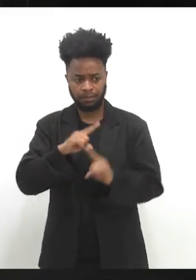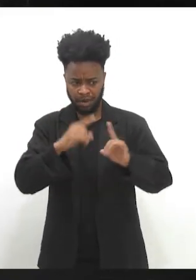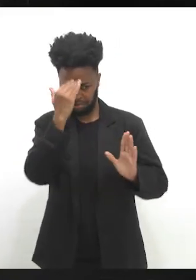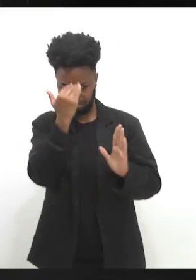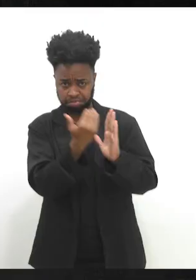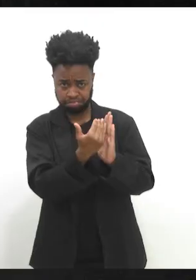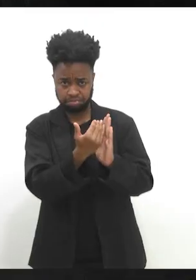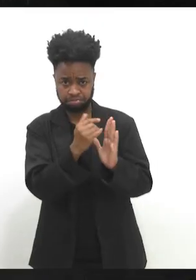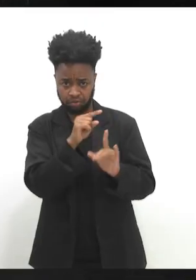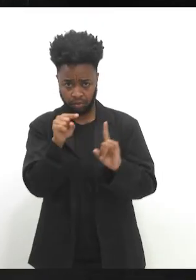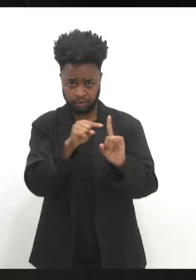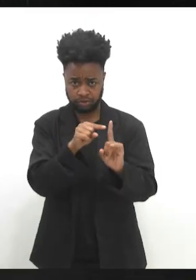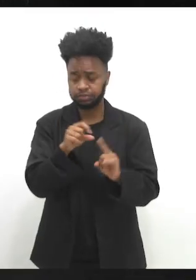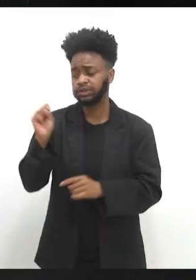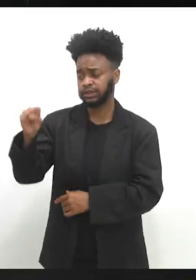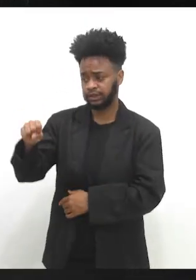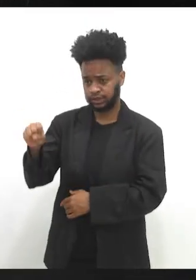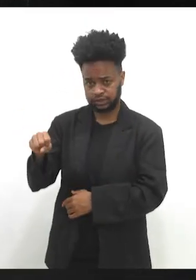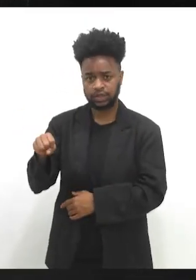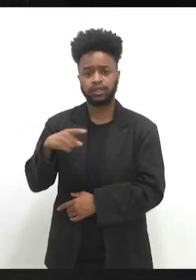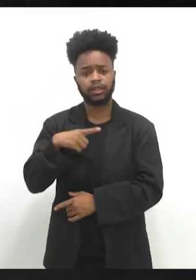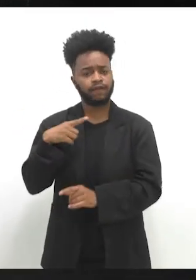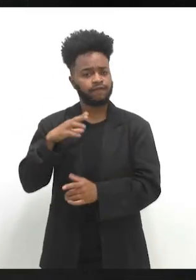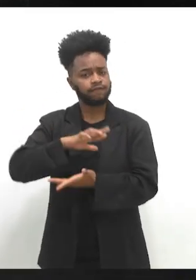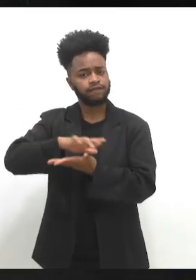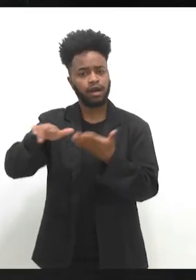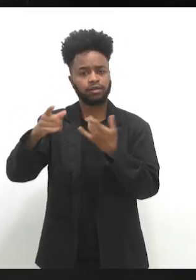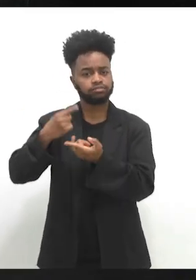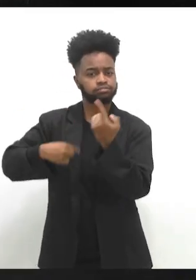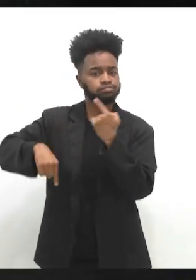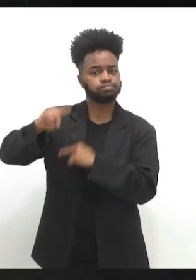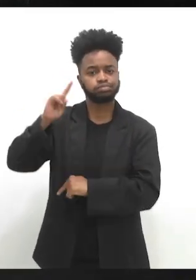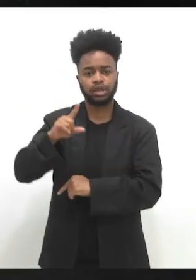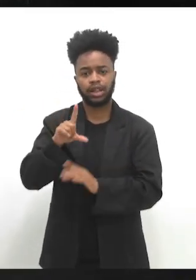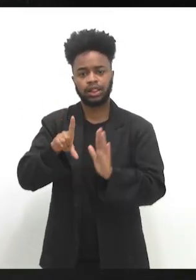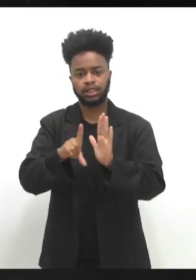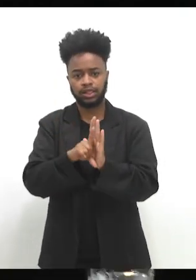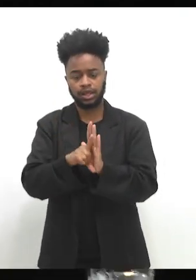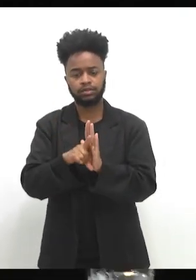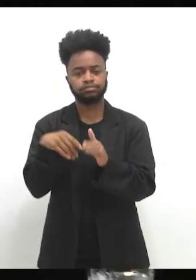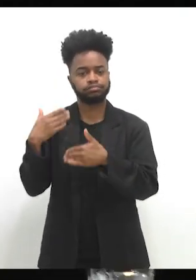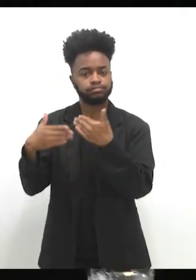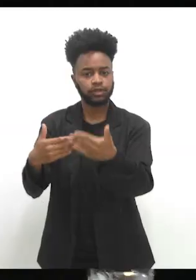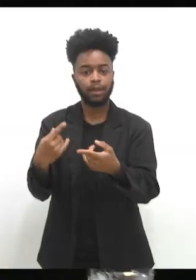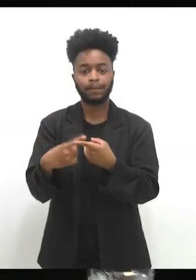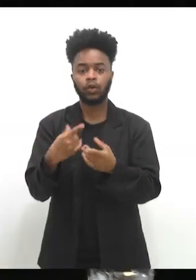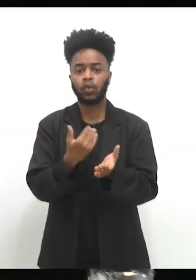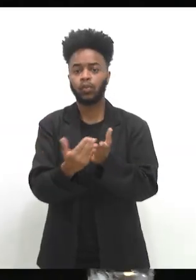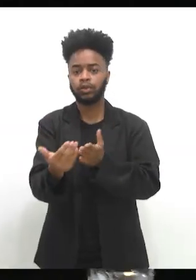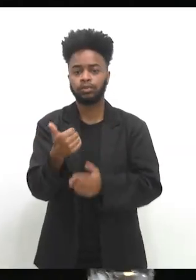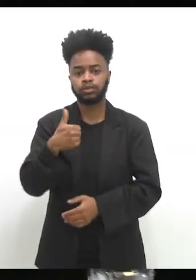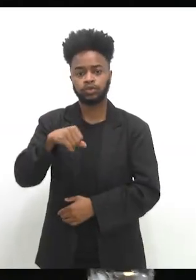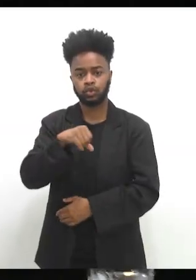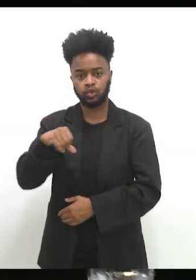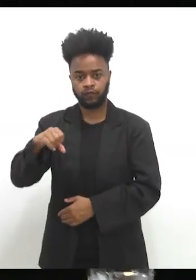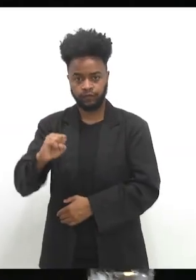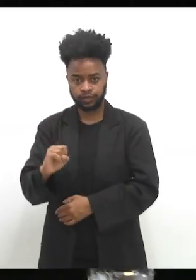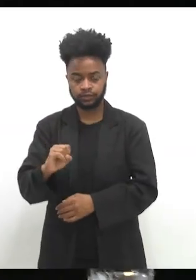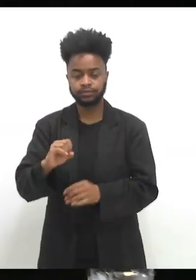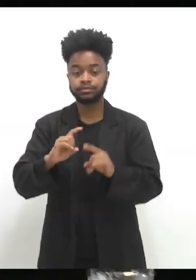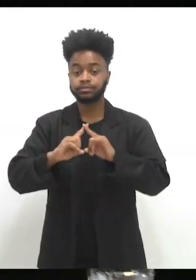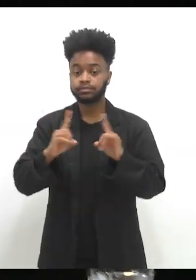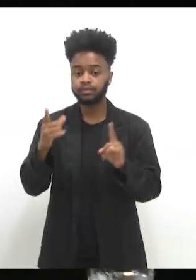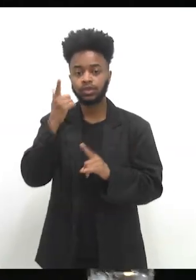tem cumprido essa missão muito bem, não tem? Sim, sim, com vários avanços legislativos, né? A gente começou, como eu disse, em 90, e desde